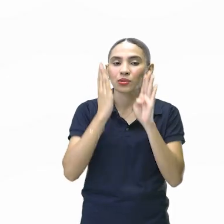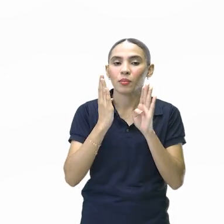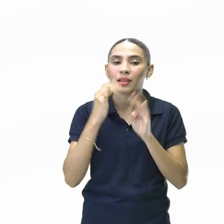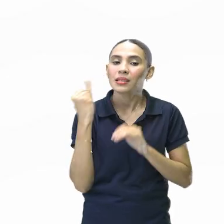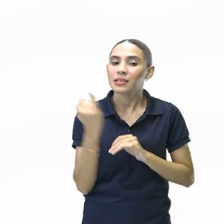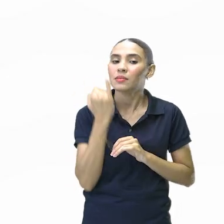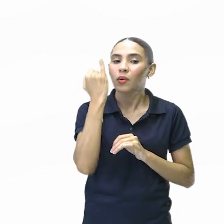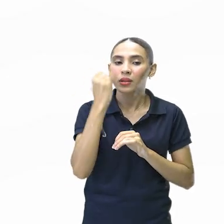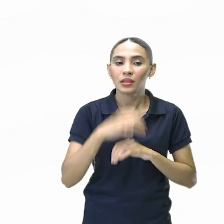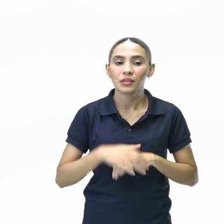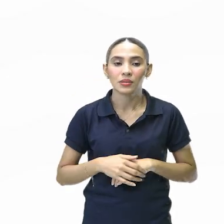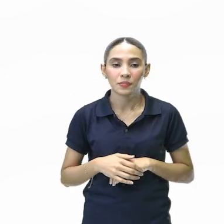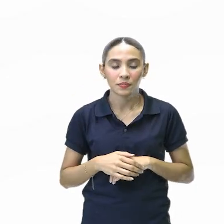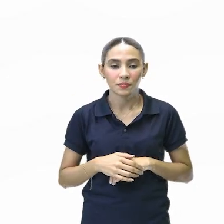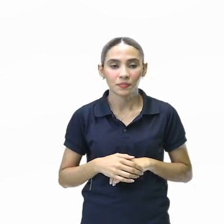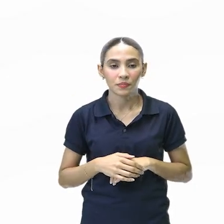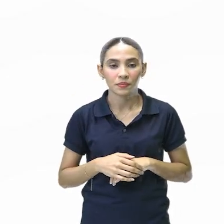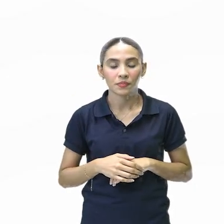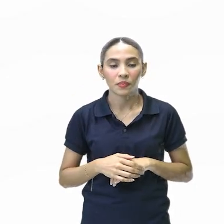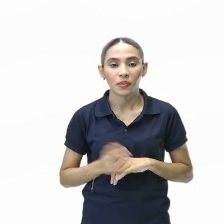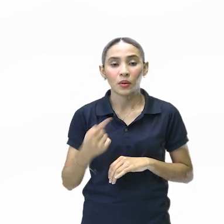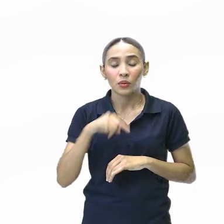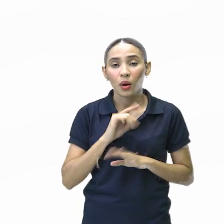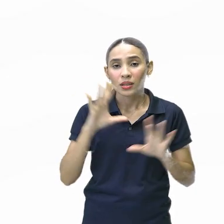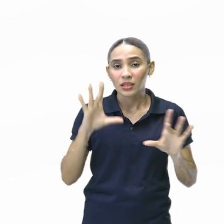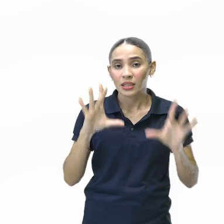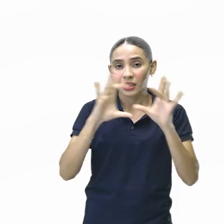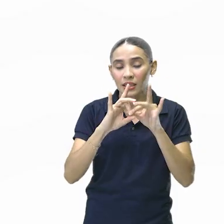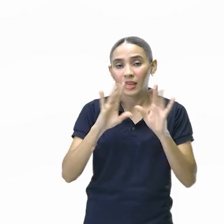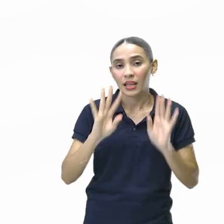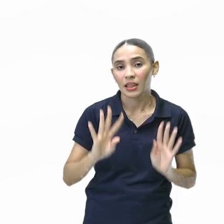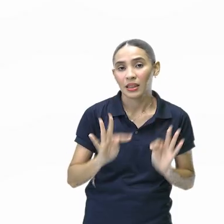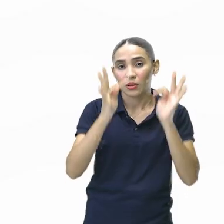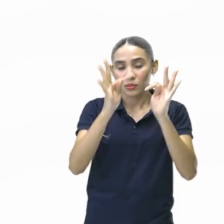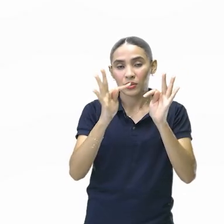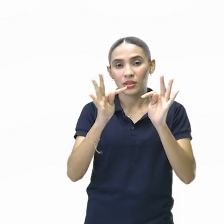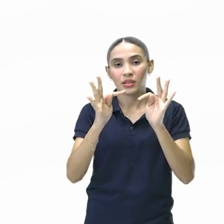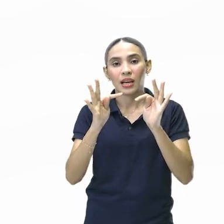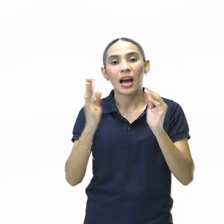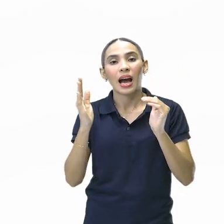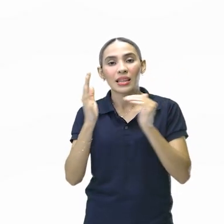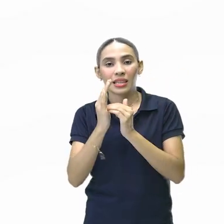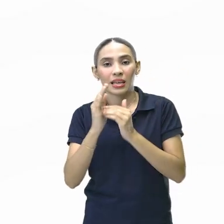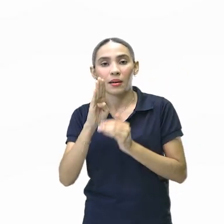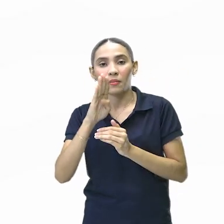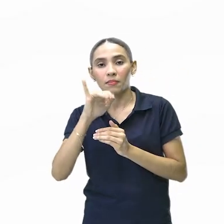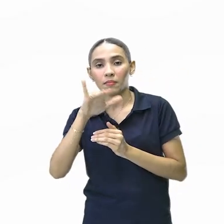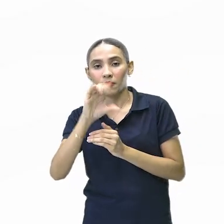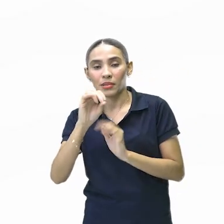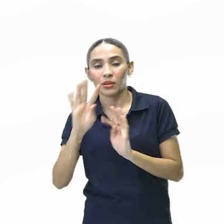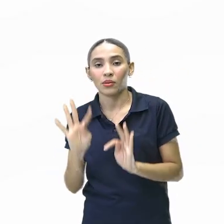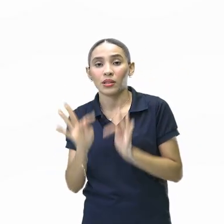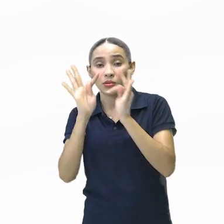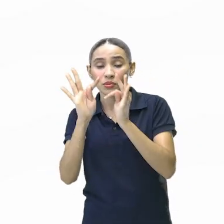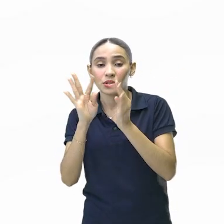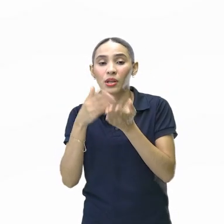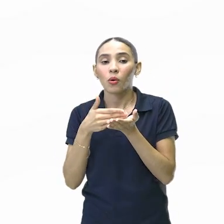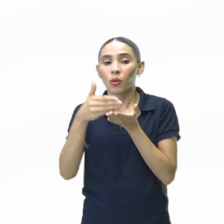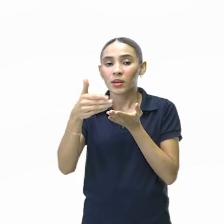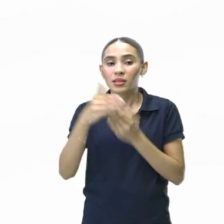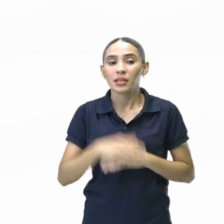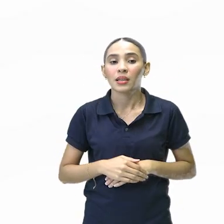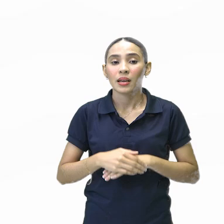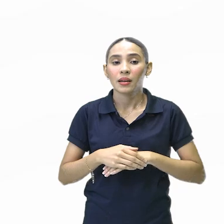bem importantes, né, onde a gente liga a tecnologia até a biotecnologia, a começar